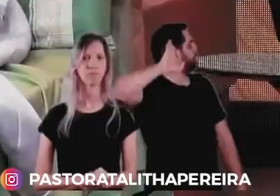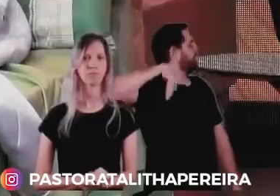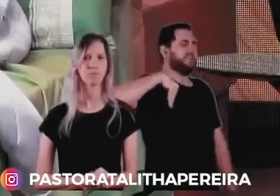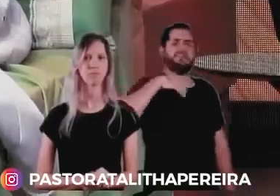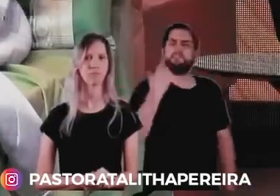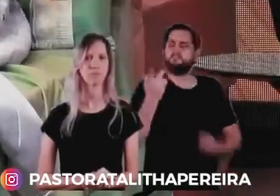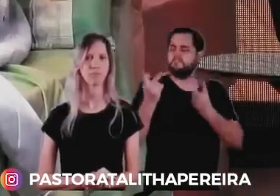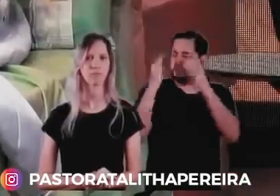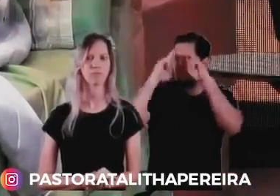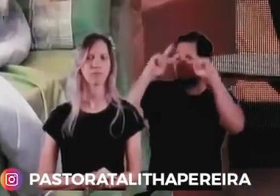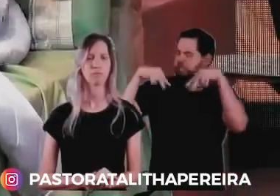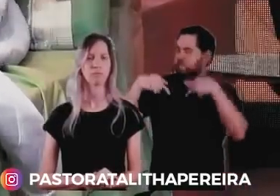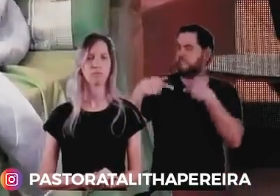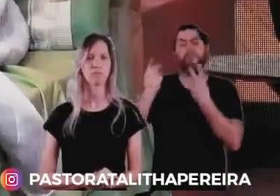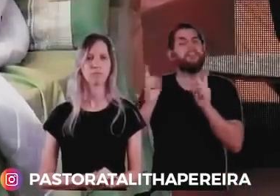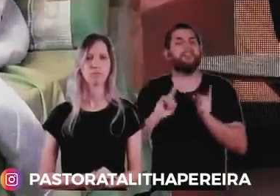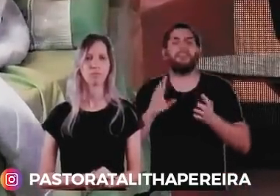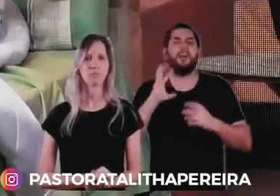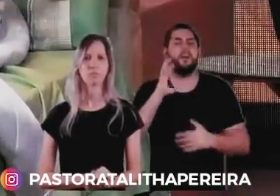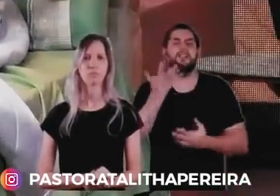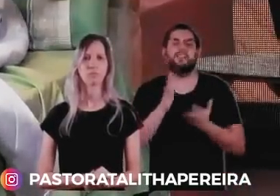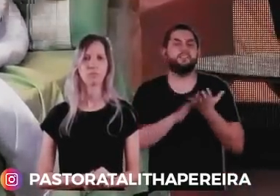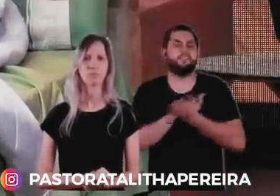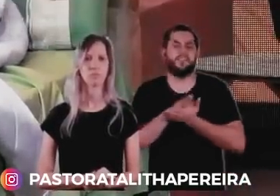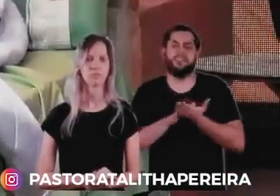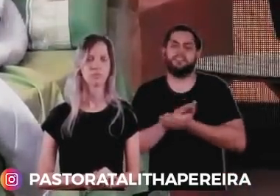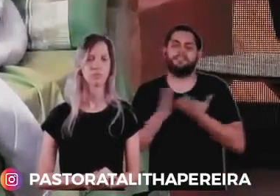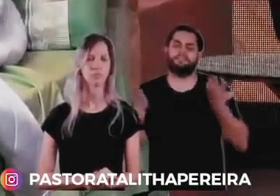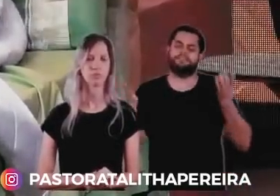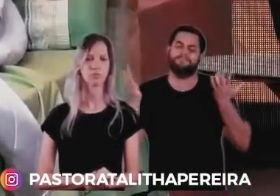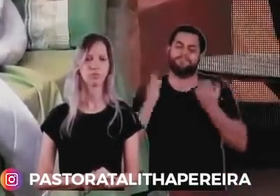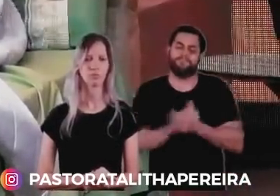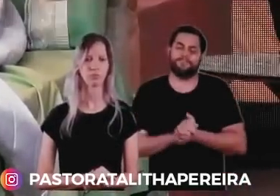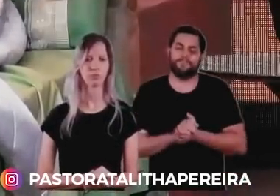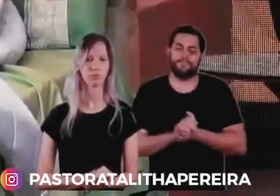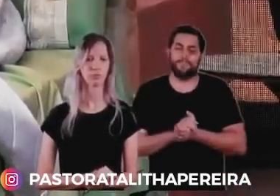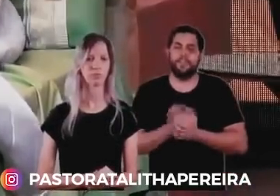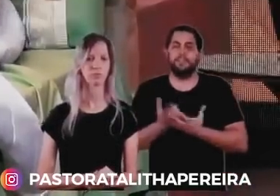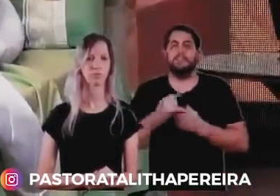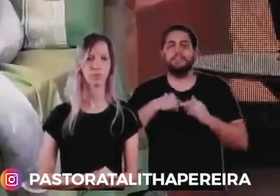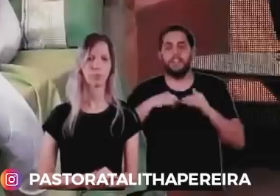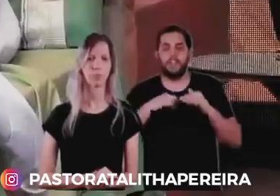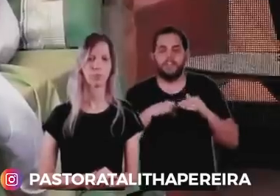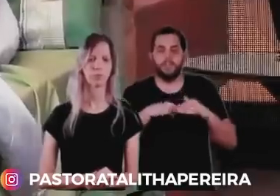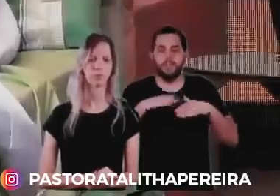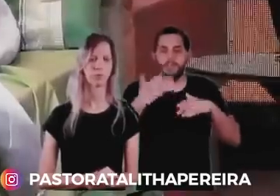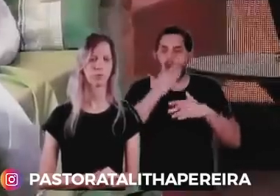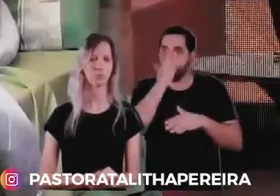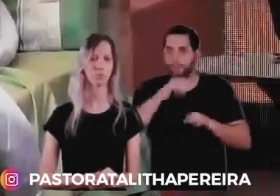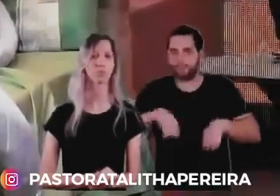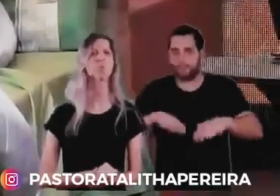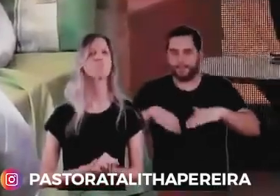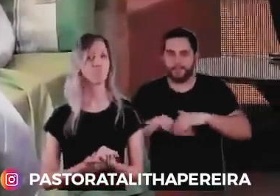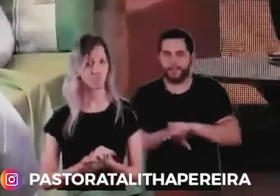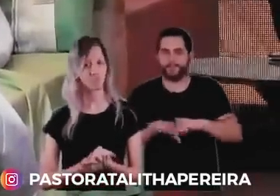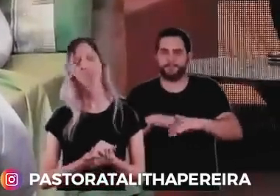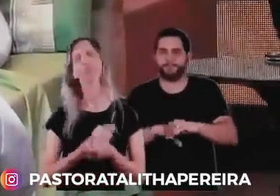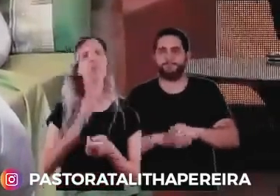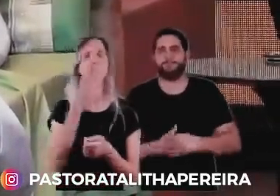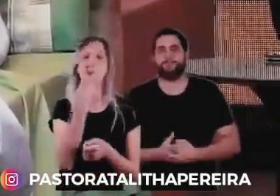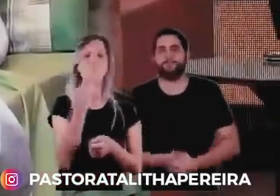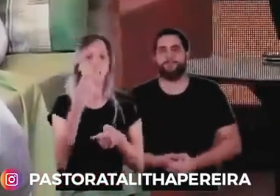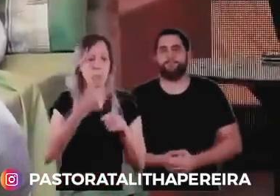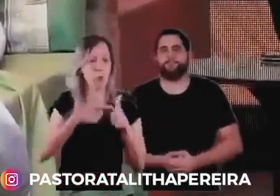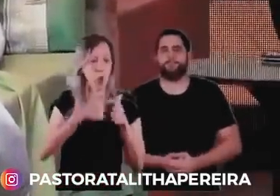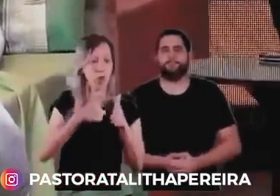reconhecer, sem ceder, não resolve. Vai sendo colocado embaixo de um tapete. É um abismo chamando outro